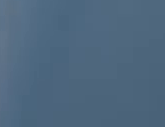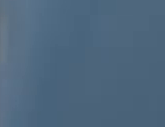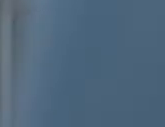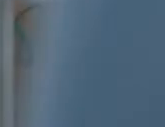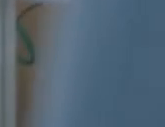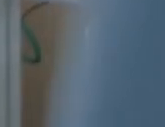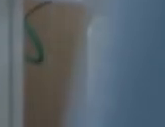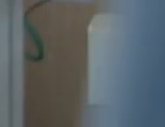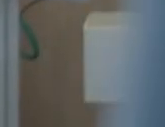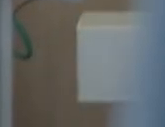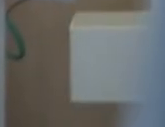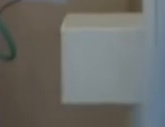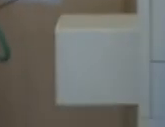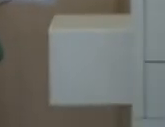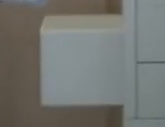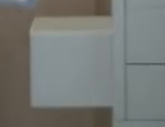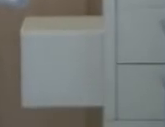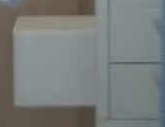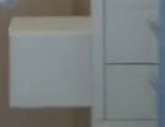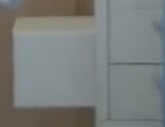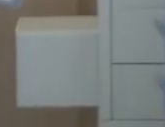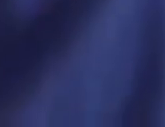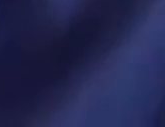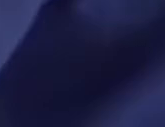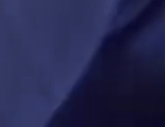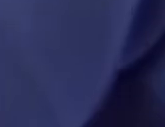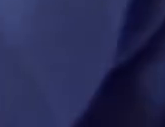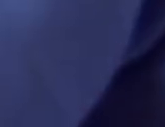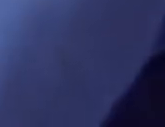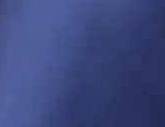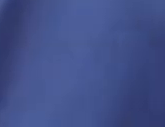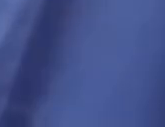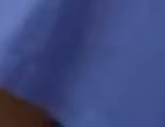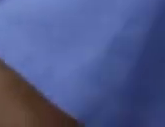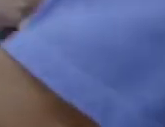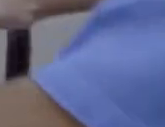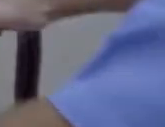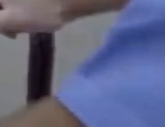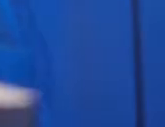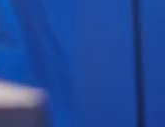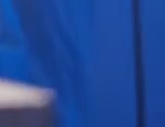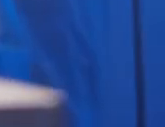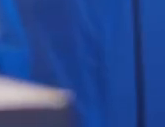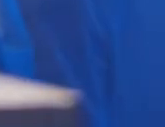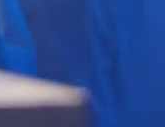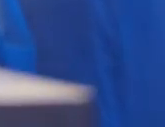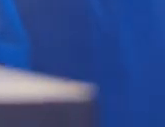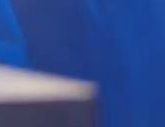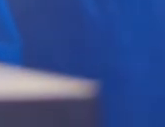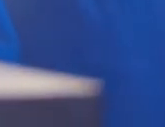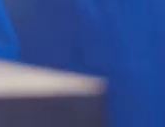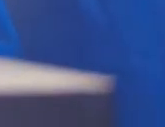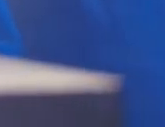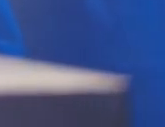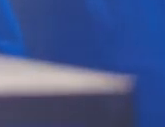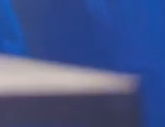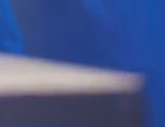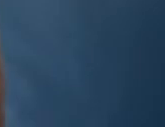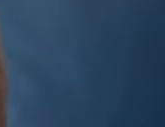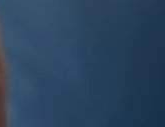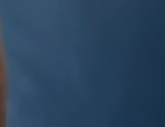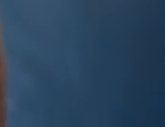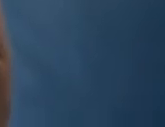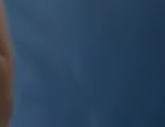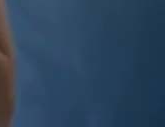e fazemos parte do United Health Group, a maior e mais diversificada empresa do setor de saúde do